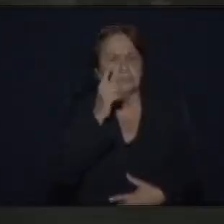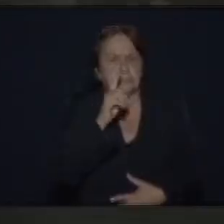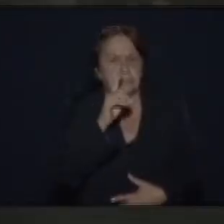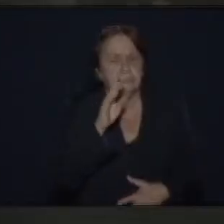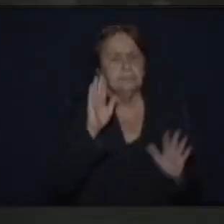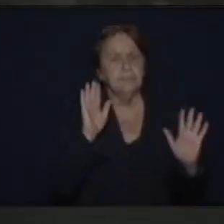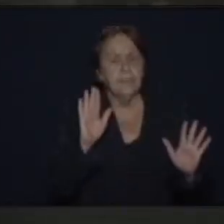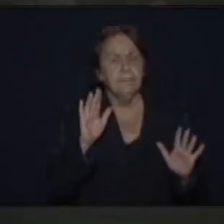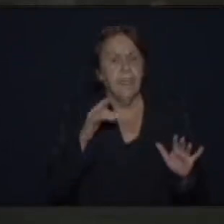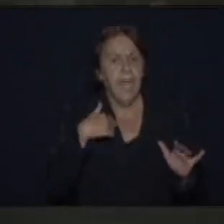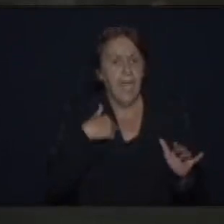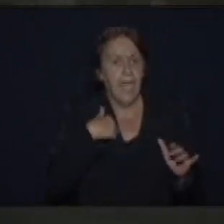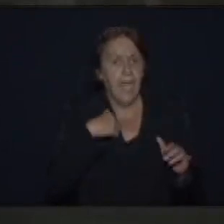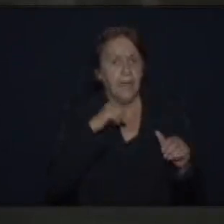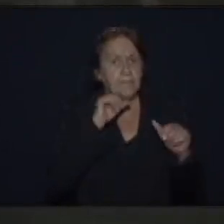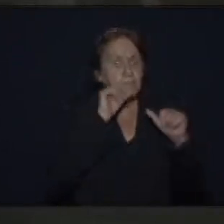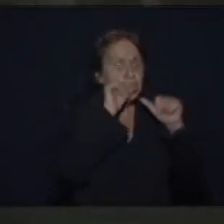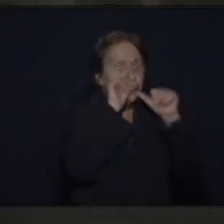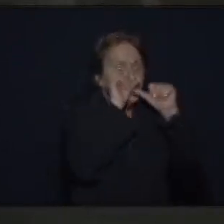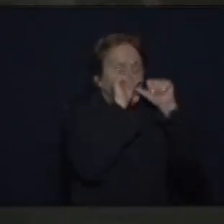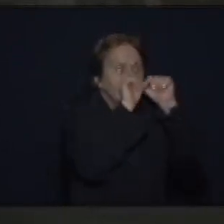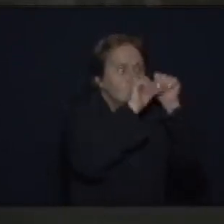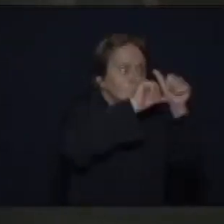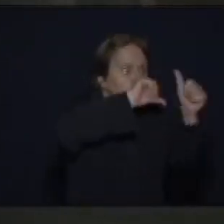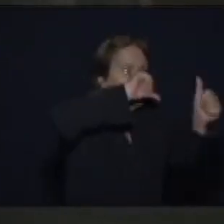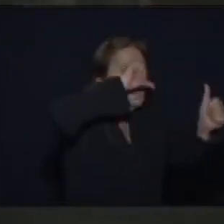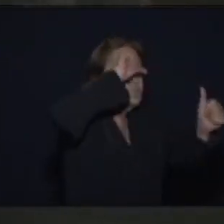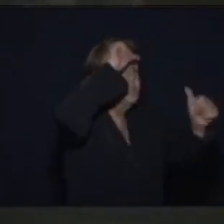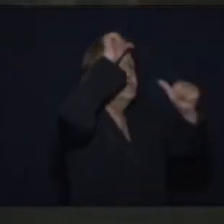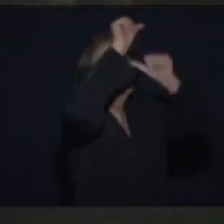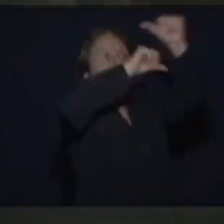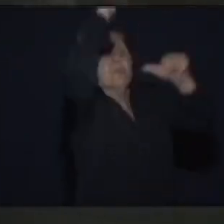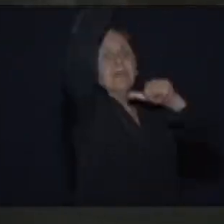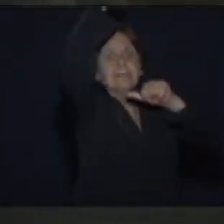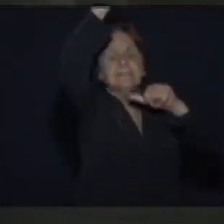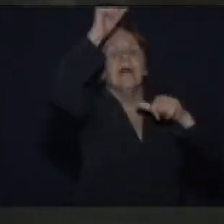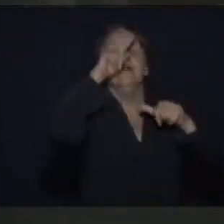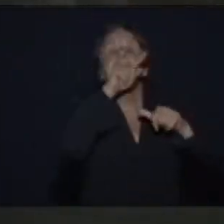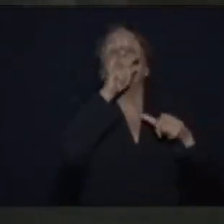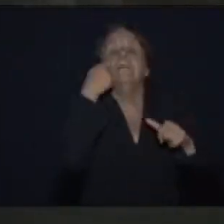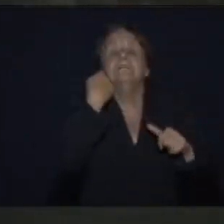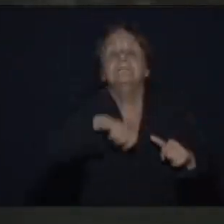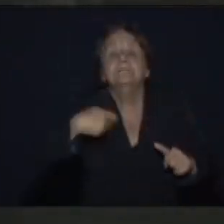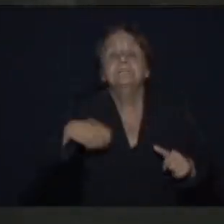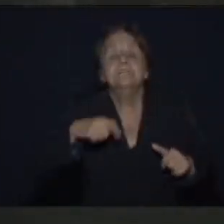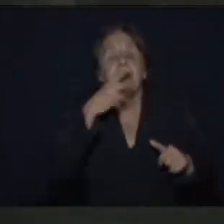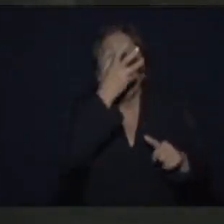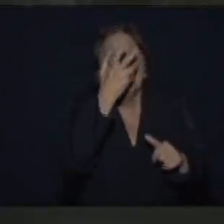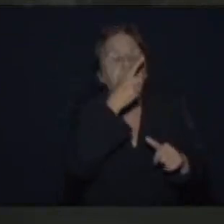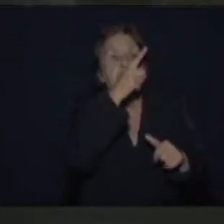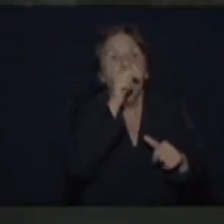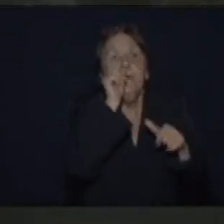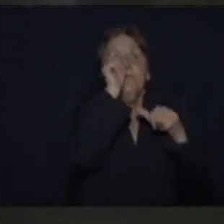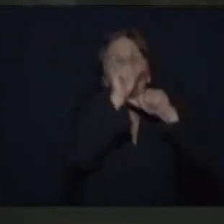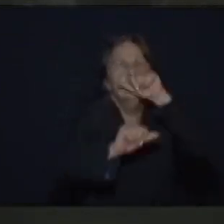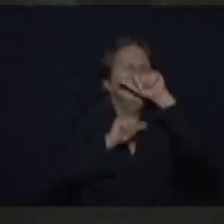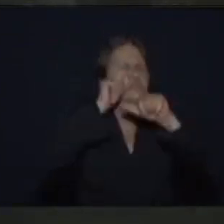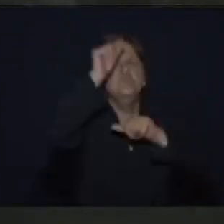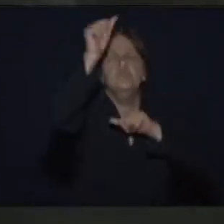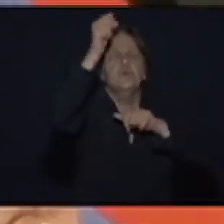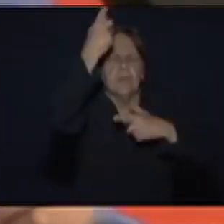agora a mudança transformadora é muito mais complicada porque ela exige ela requer uma mudança cultural